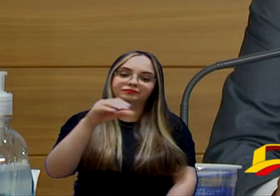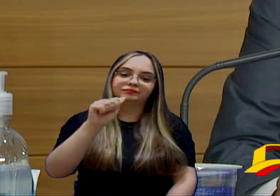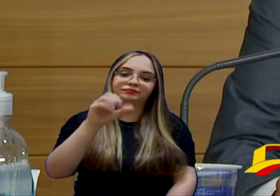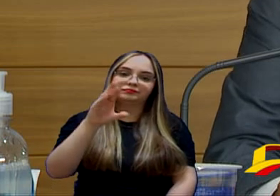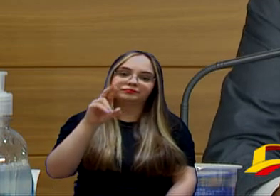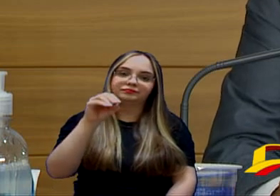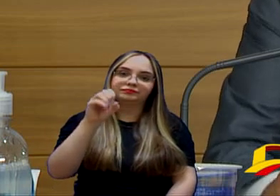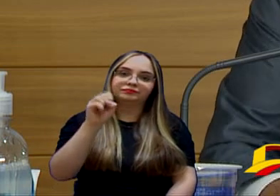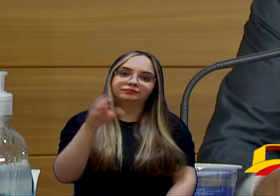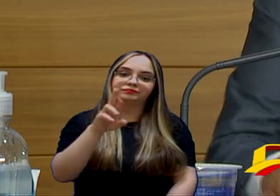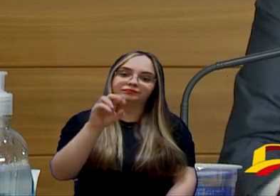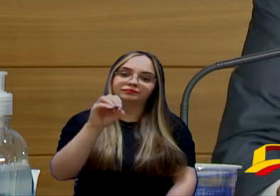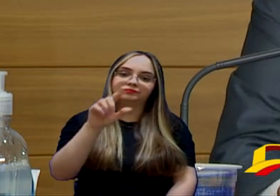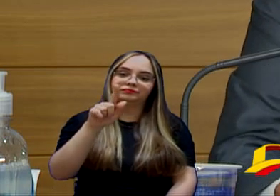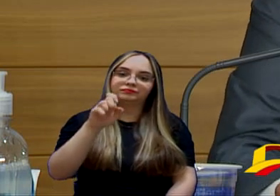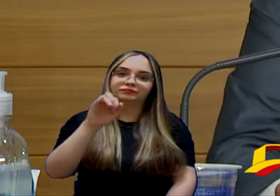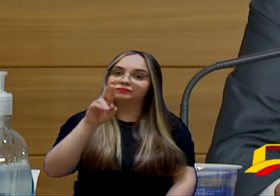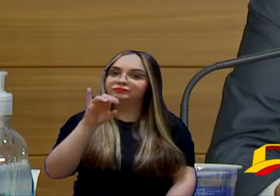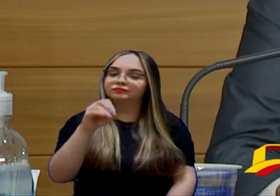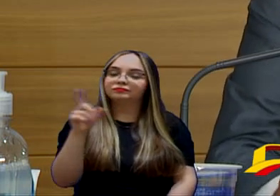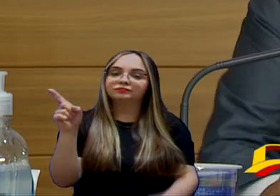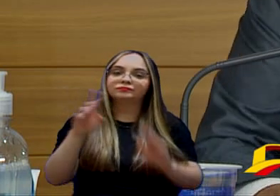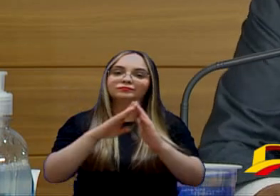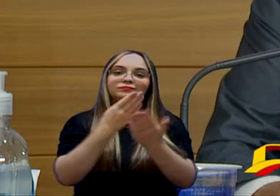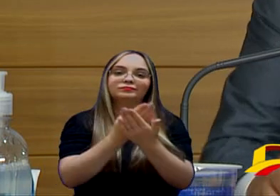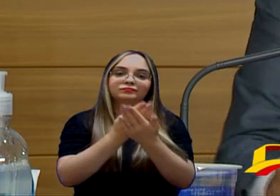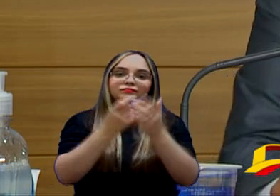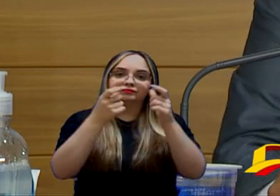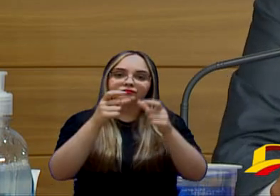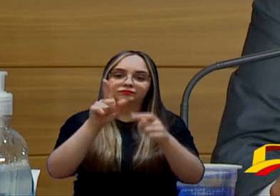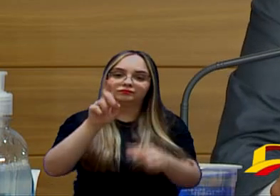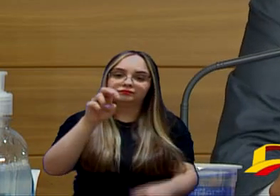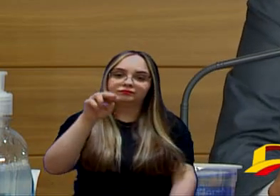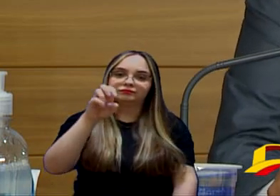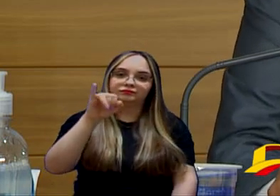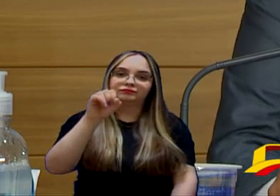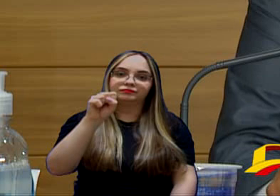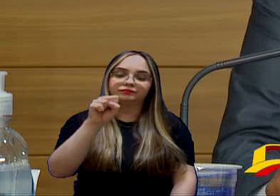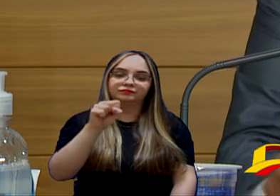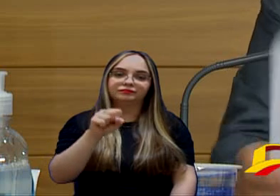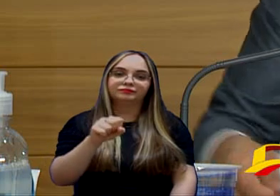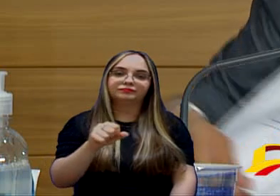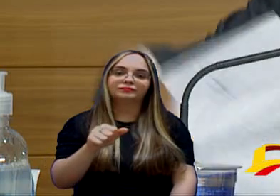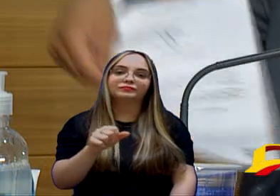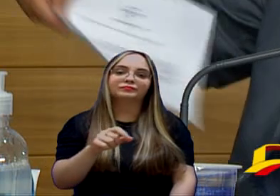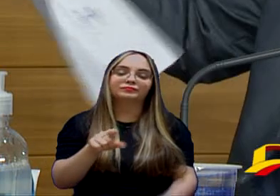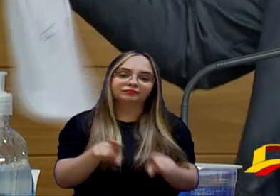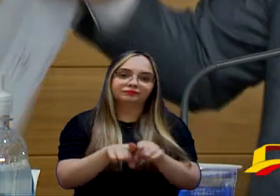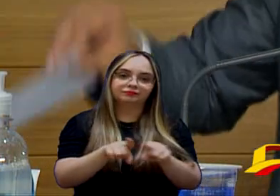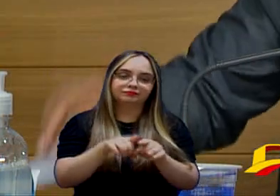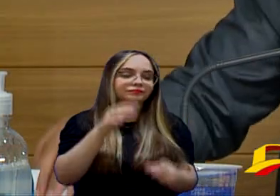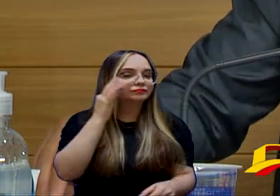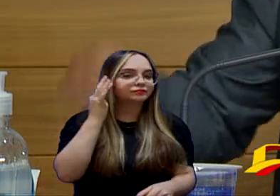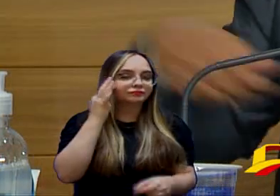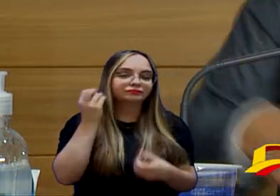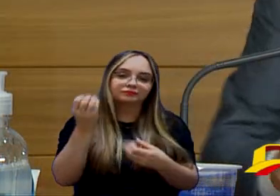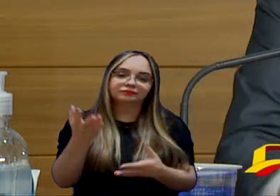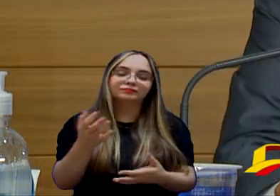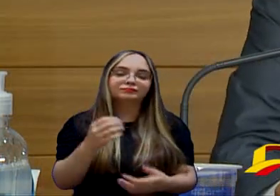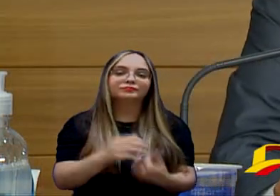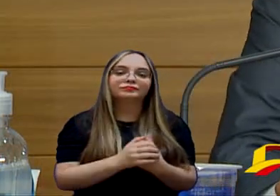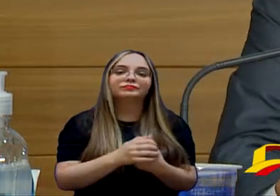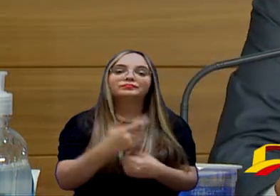colégio Gênesis Sorocaba pela realização da campanha do primeiro trote solidário do nono ano assinado pelo vereador Fausto Peres